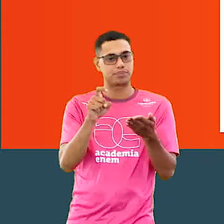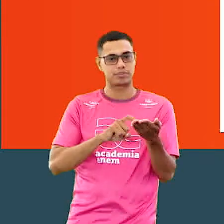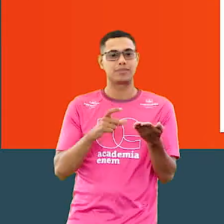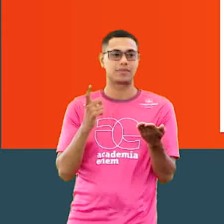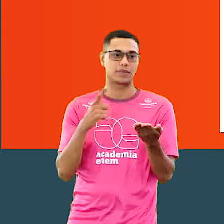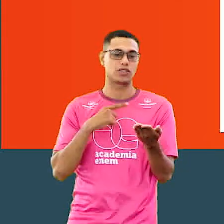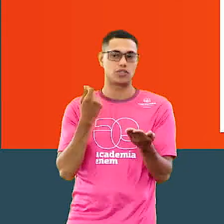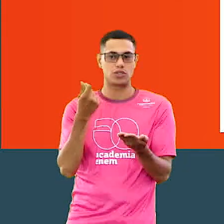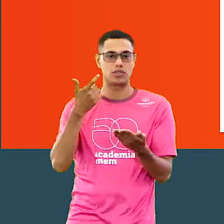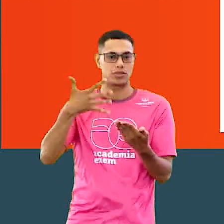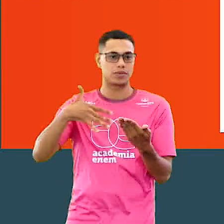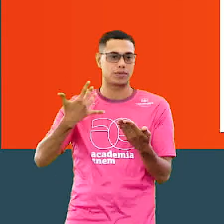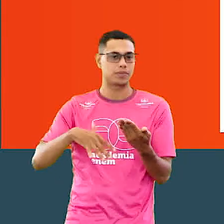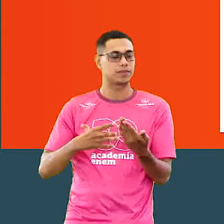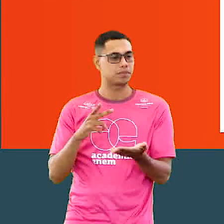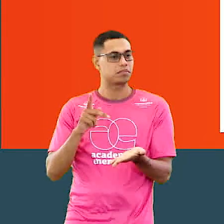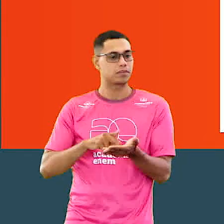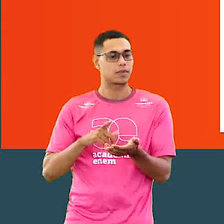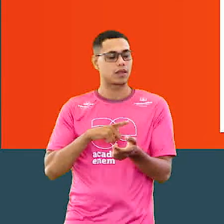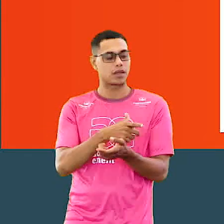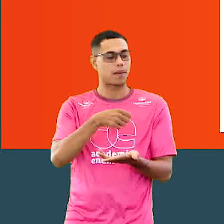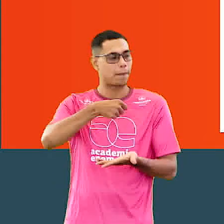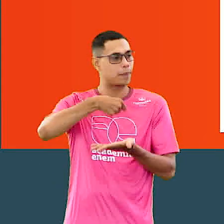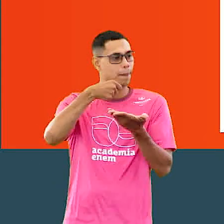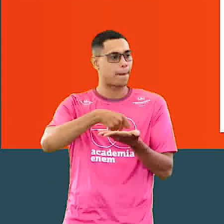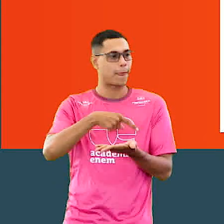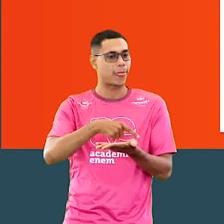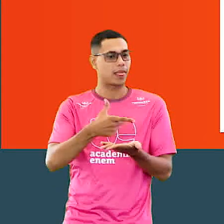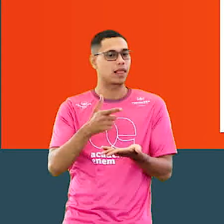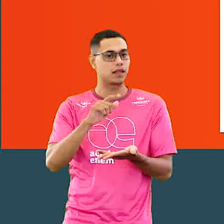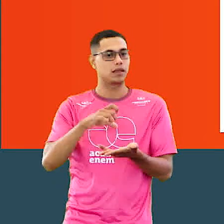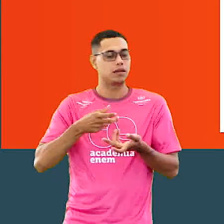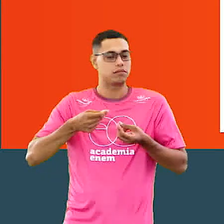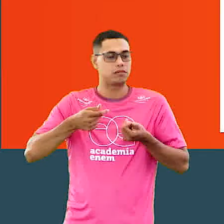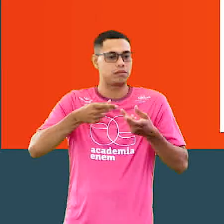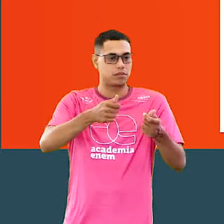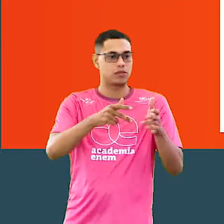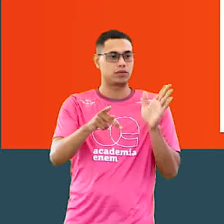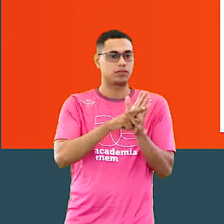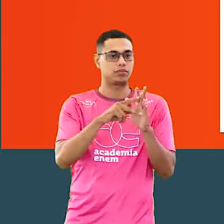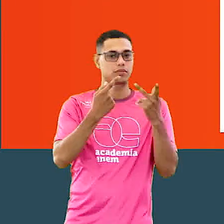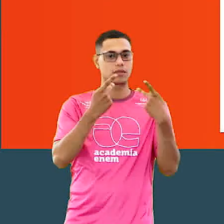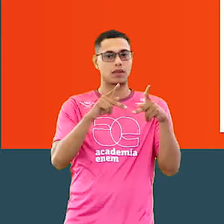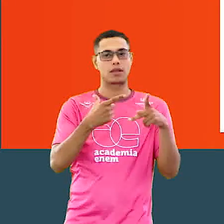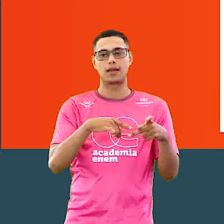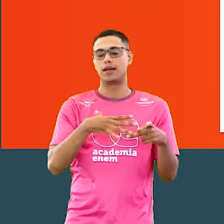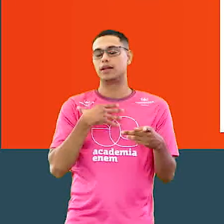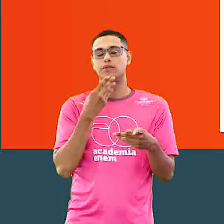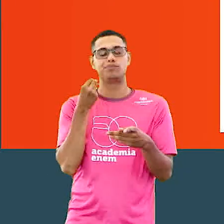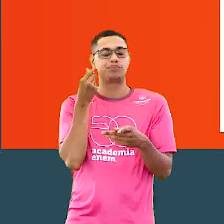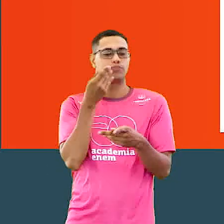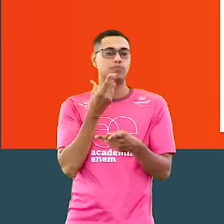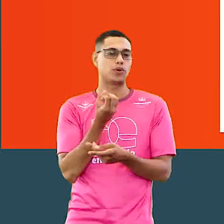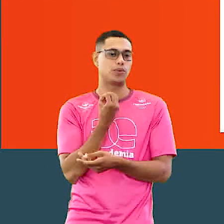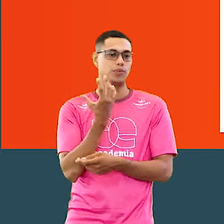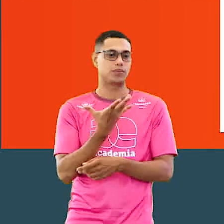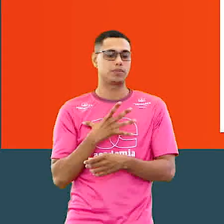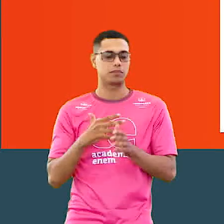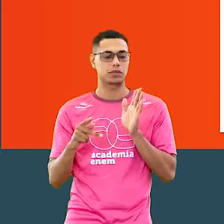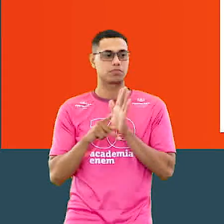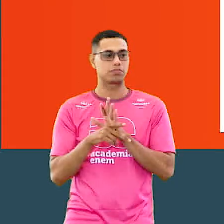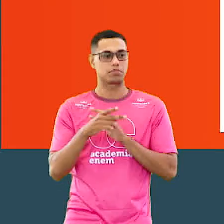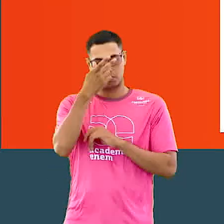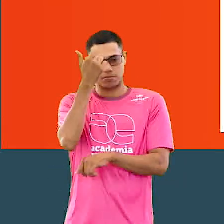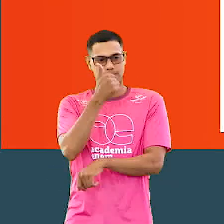que gasta muito. Então, essa bolsazinha aí, Bolsa Permanência ProUni, é um plus para o aluno que é